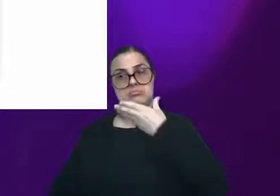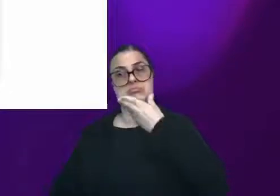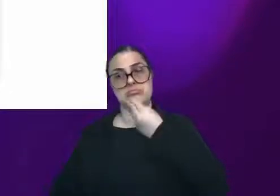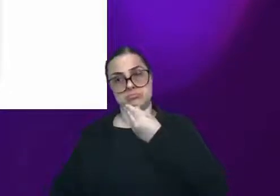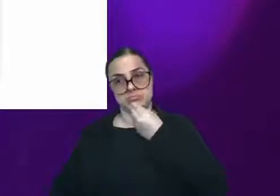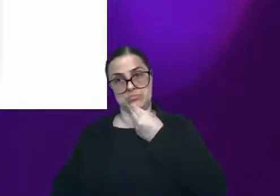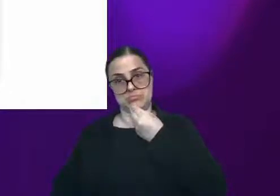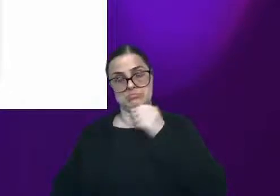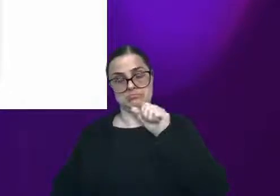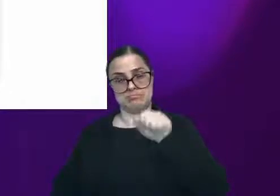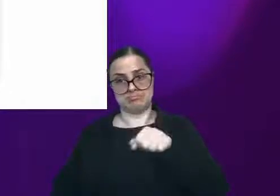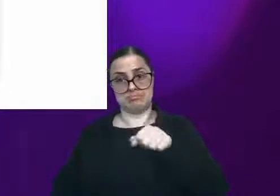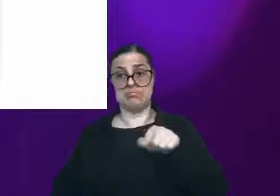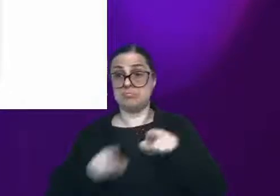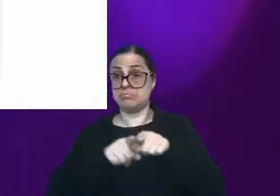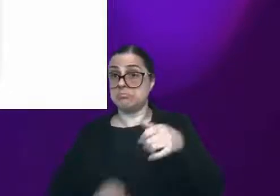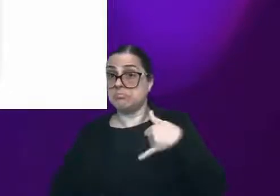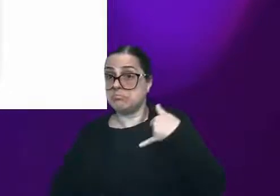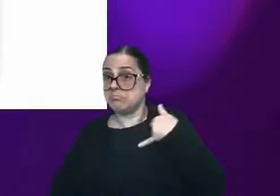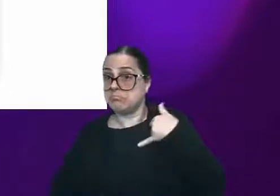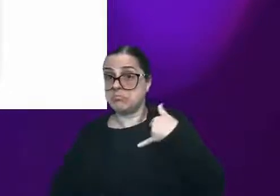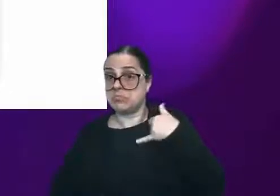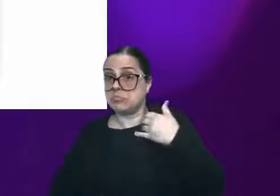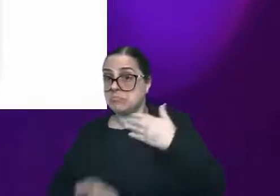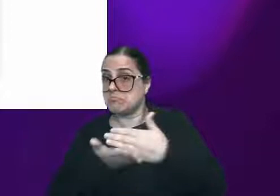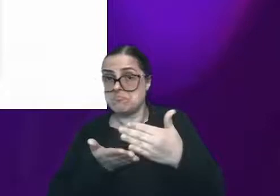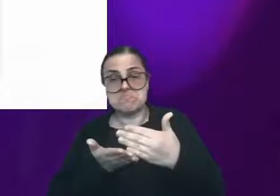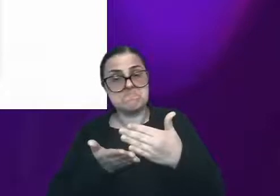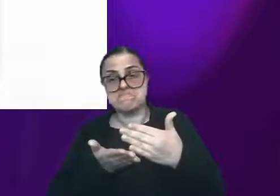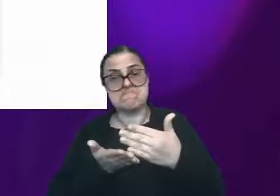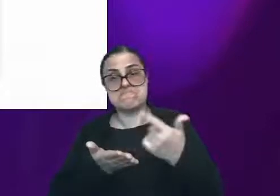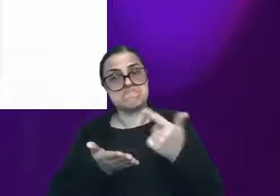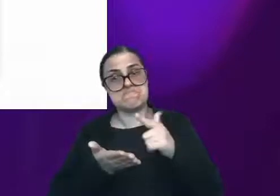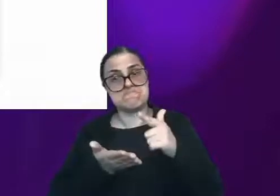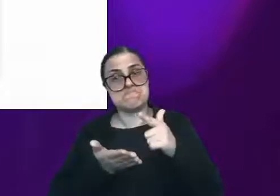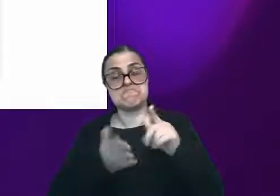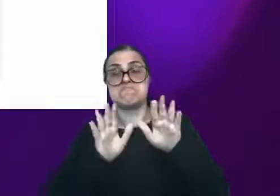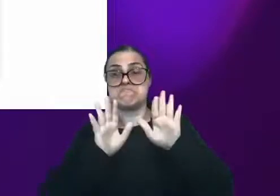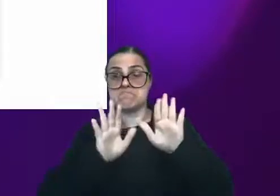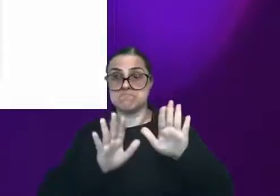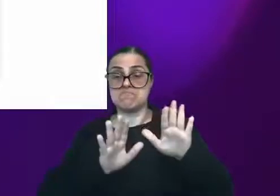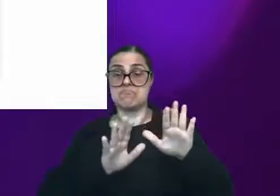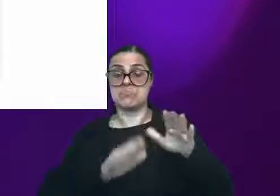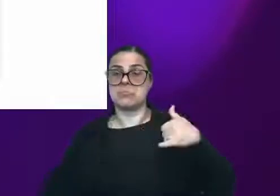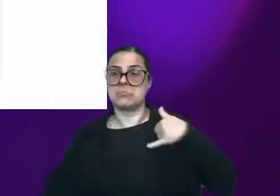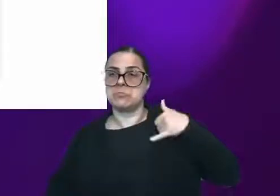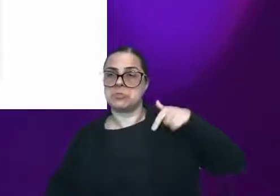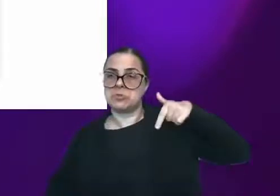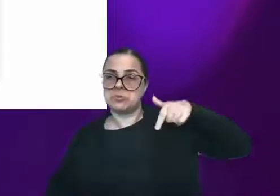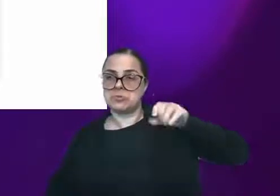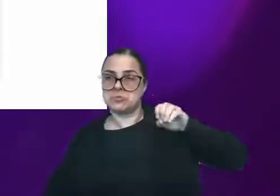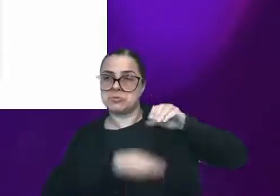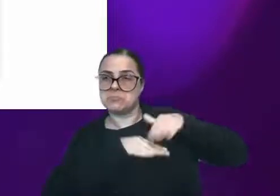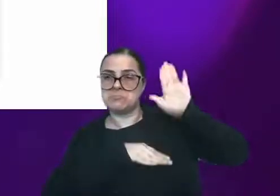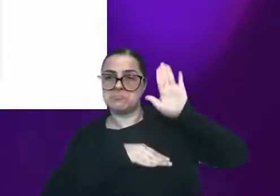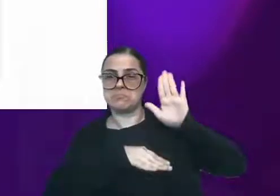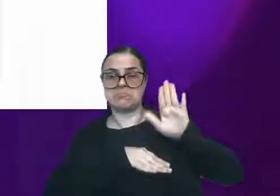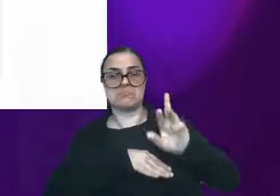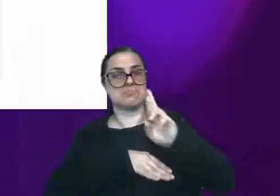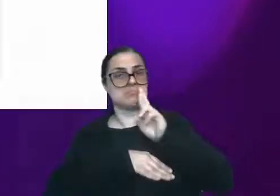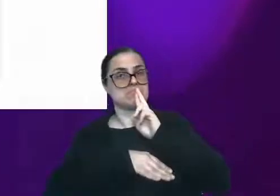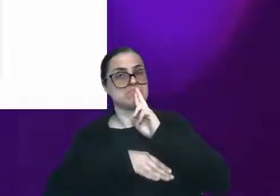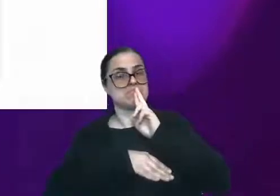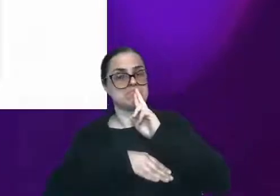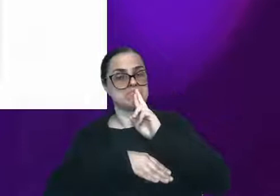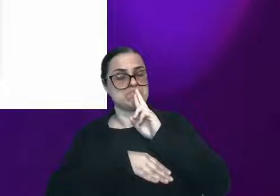teria um limite de idade estabelecido, mas a gente sabe que os resultados do transplante hepático após os 70 anos são inferiores, né,